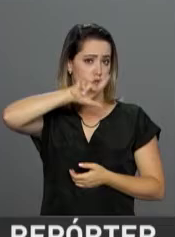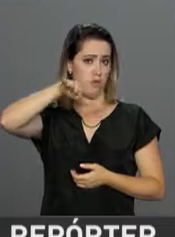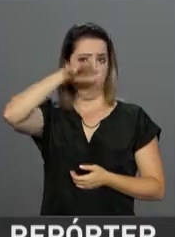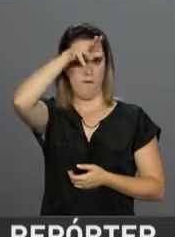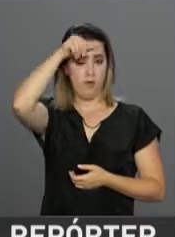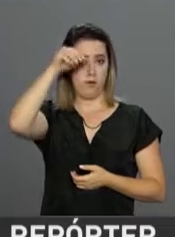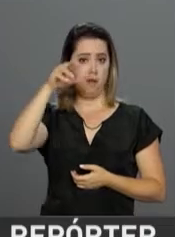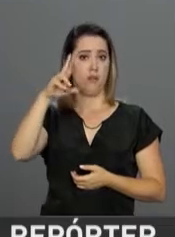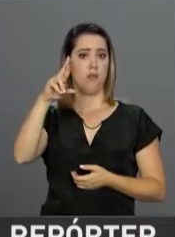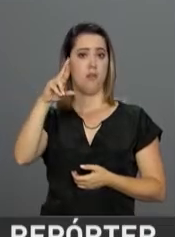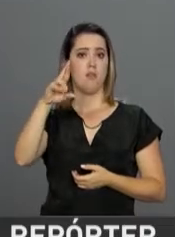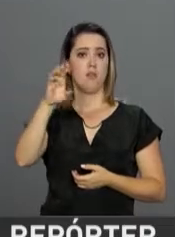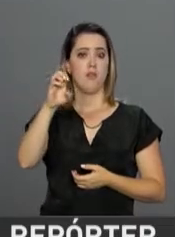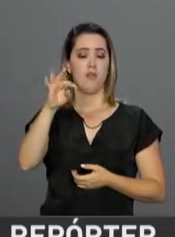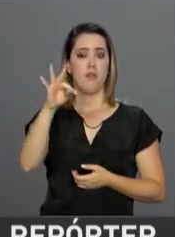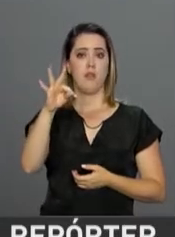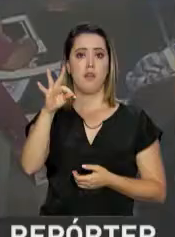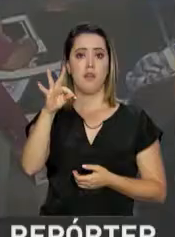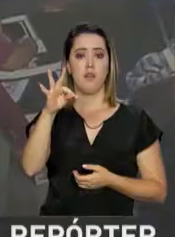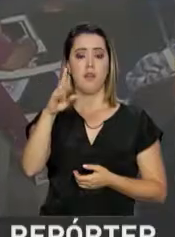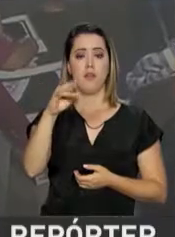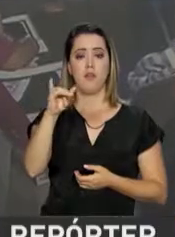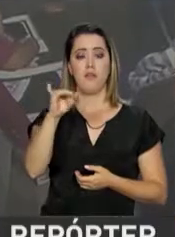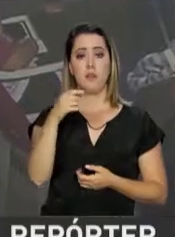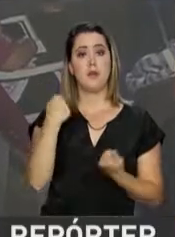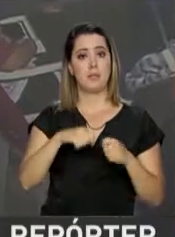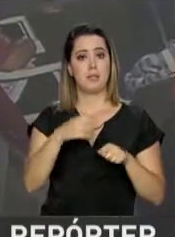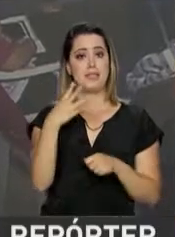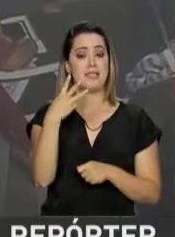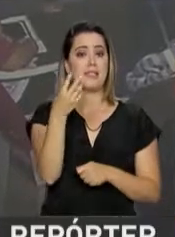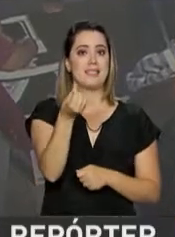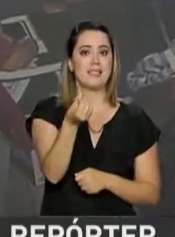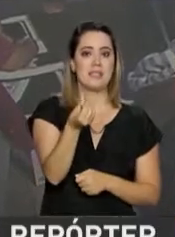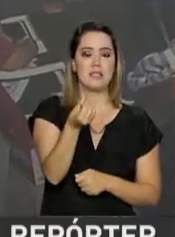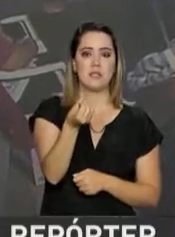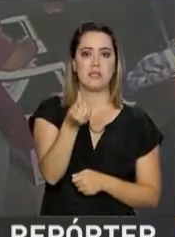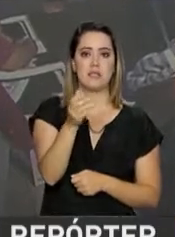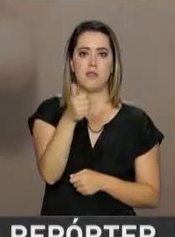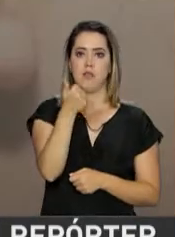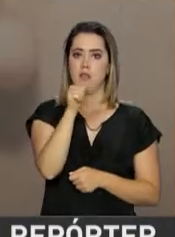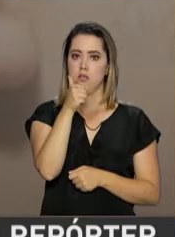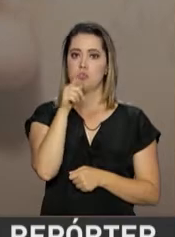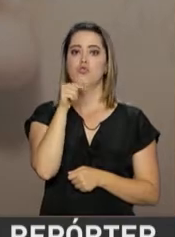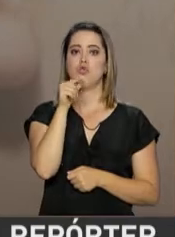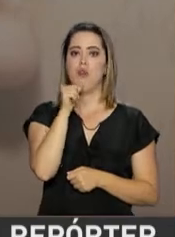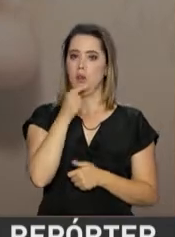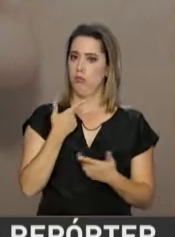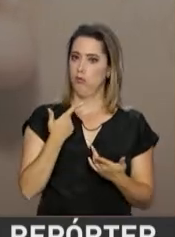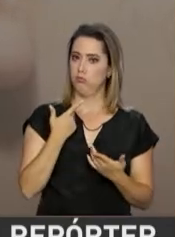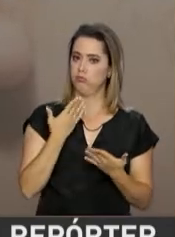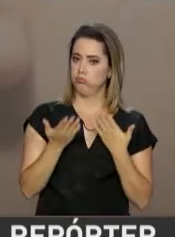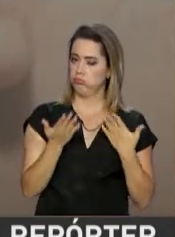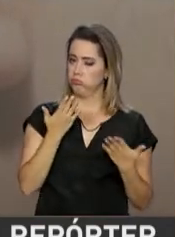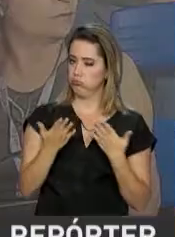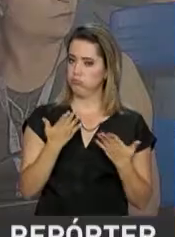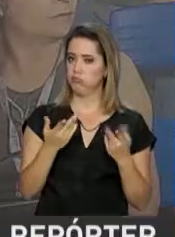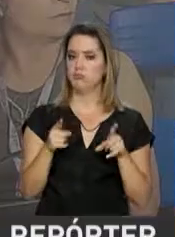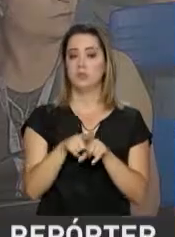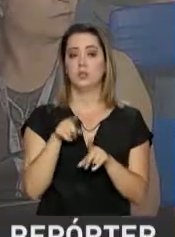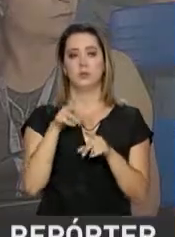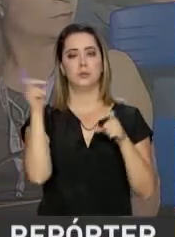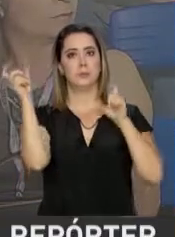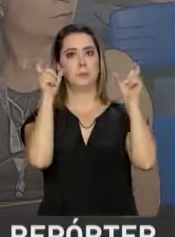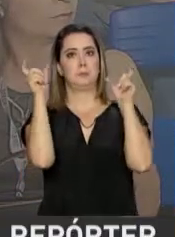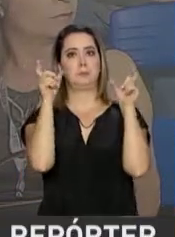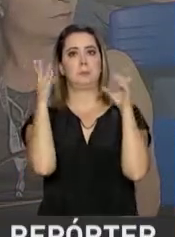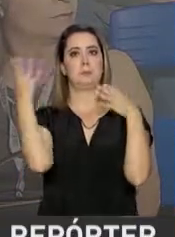gerir 36 de água pra colocar seu corpo no ponto de equilíbrio todos atentos a palestra mais